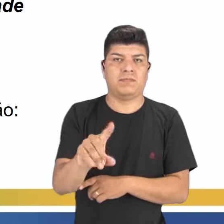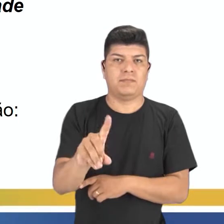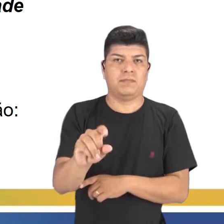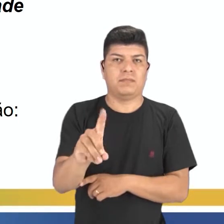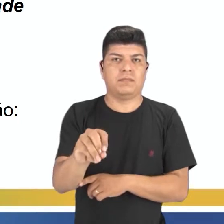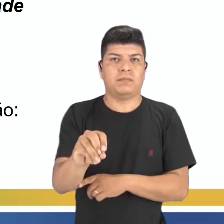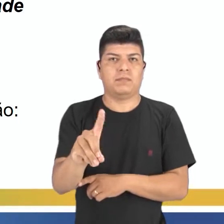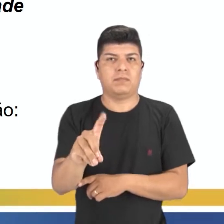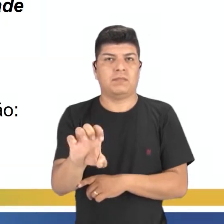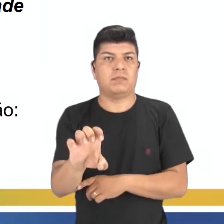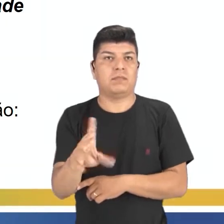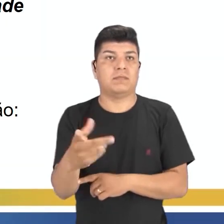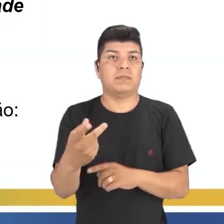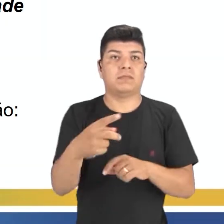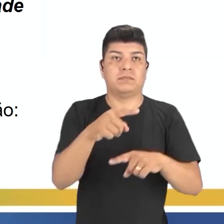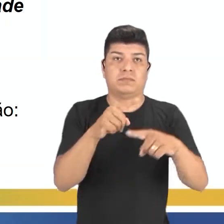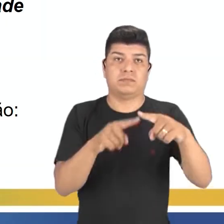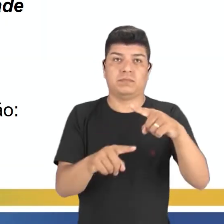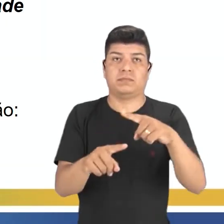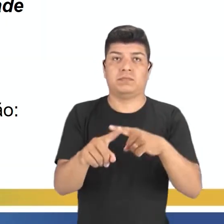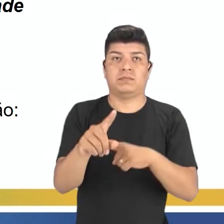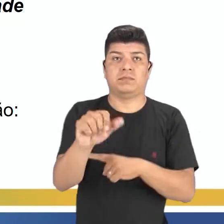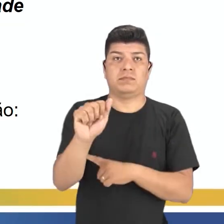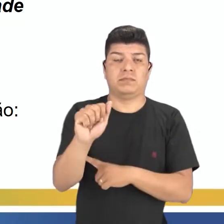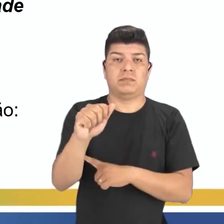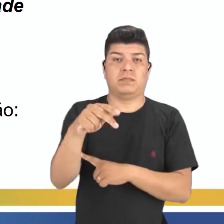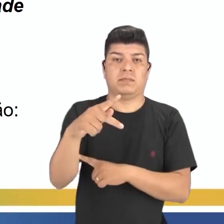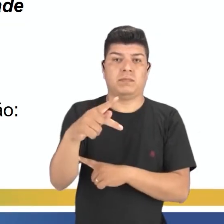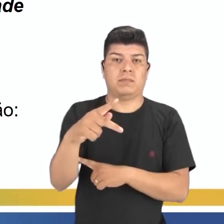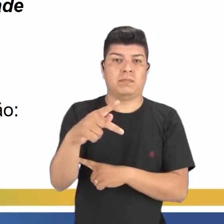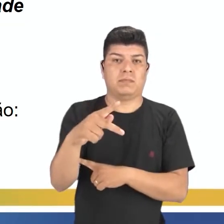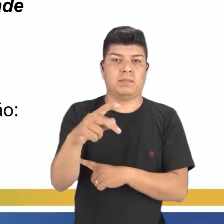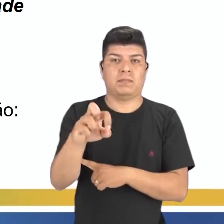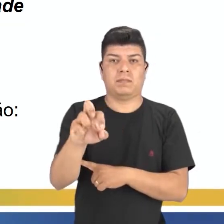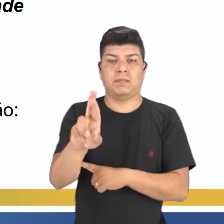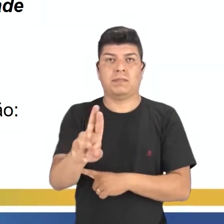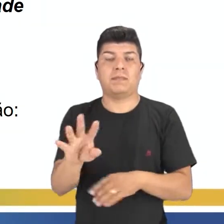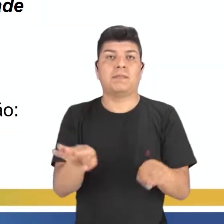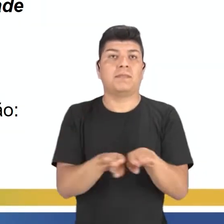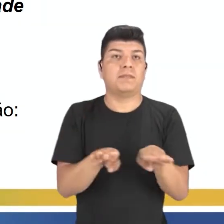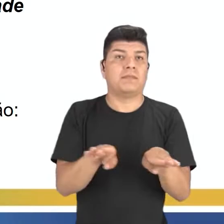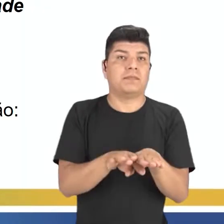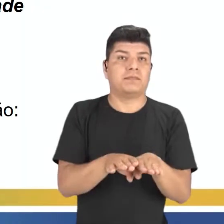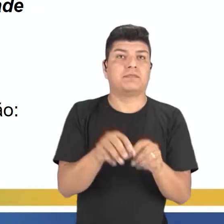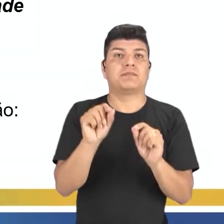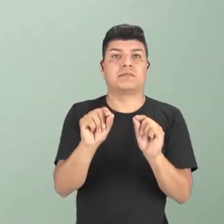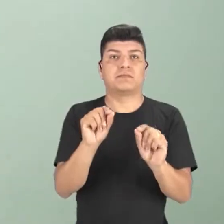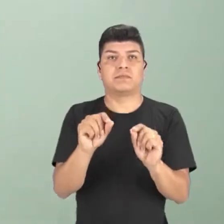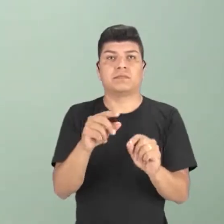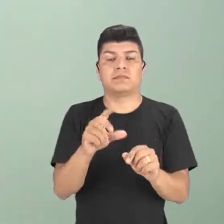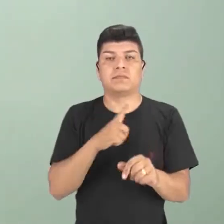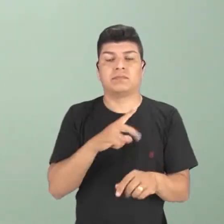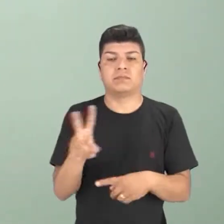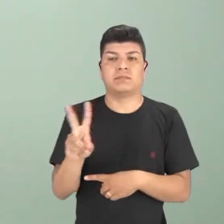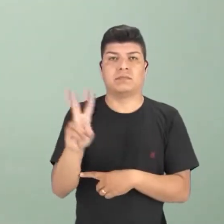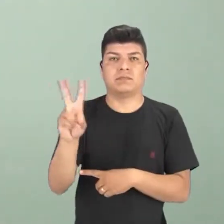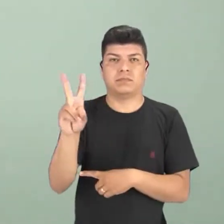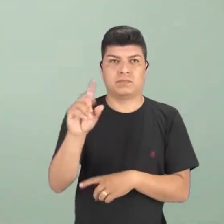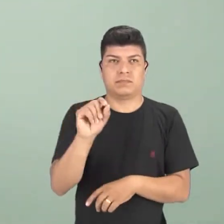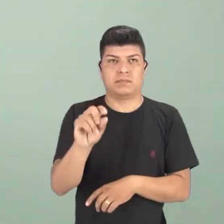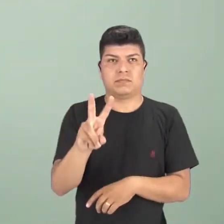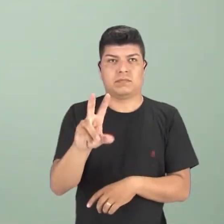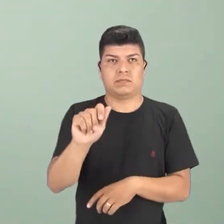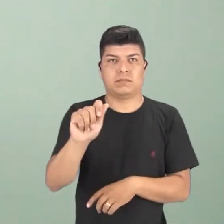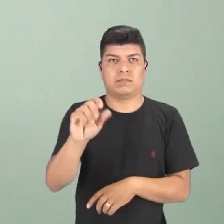Tesla vezes metro dividido por ampere. Essa permeabilidade magnética ela tem um valor para o vácuo. Ou